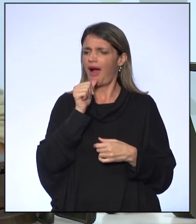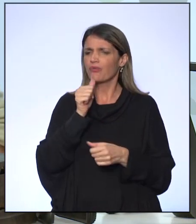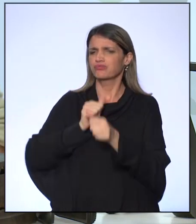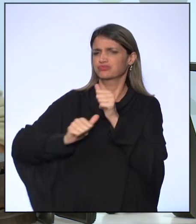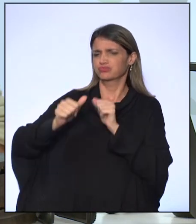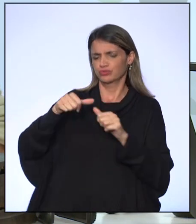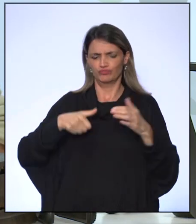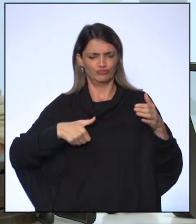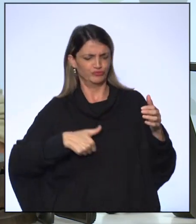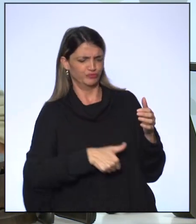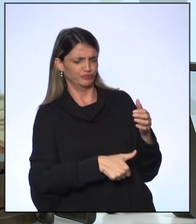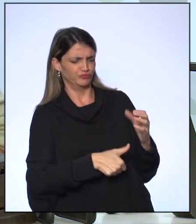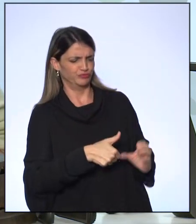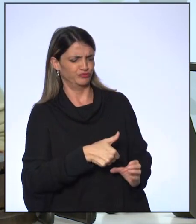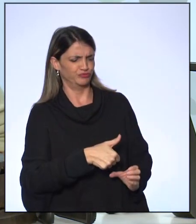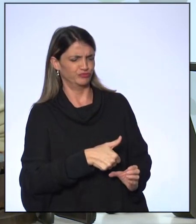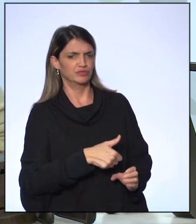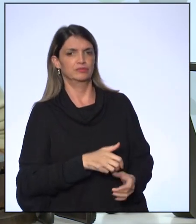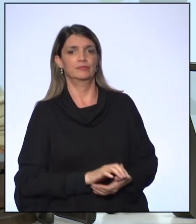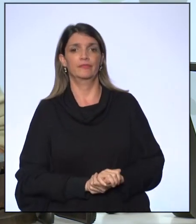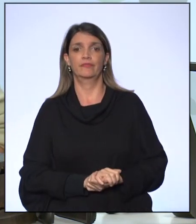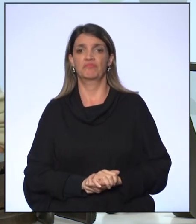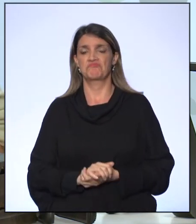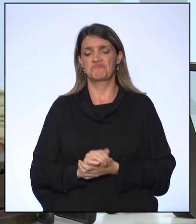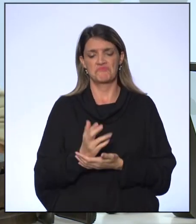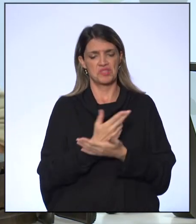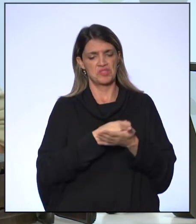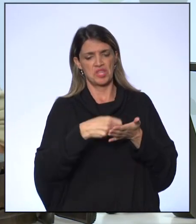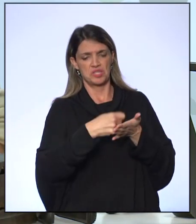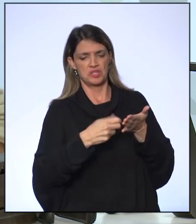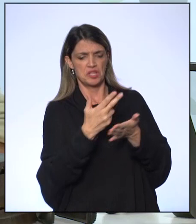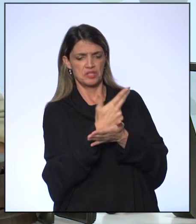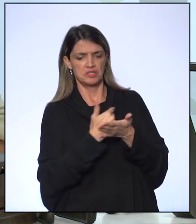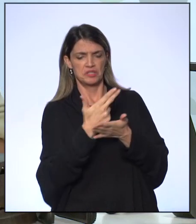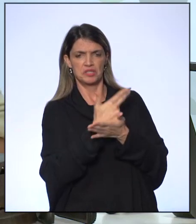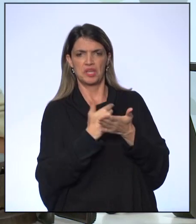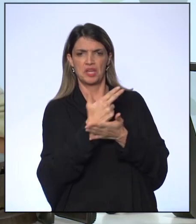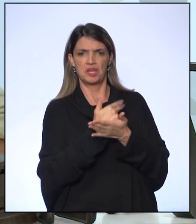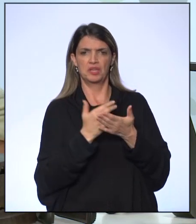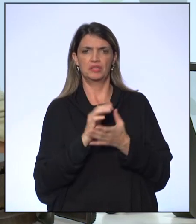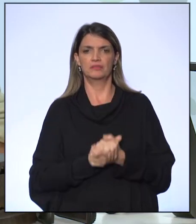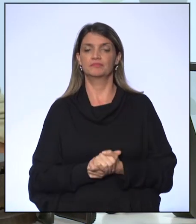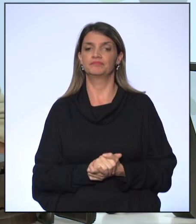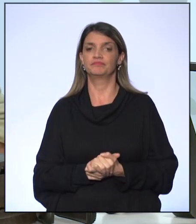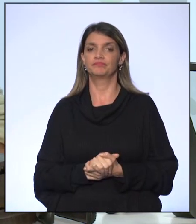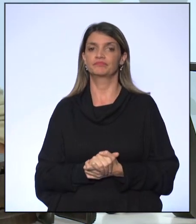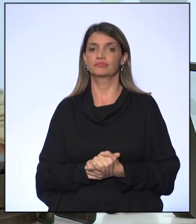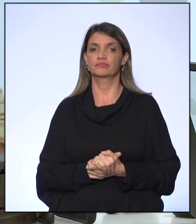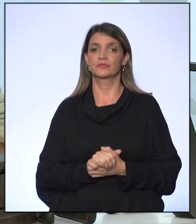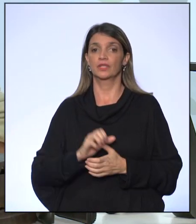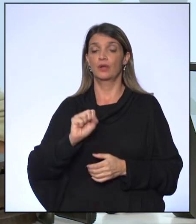eu desenhei, conversei com a minha família, certo, né? Aproveitou. Aí tem a Sueli, né?